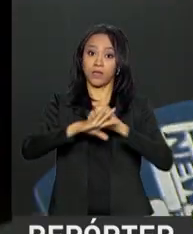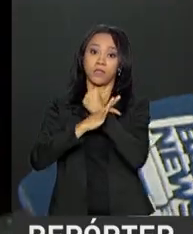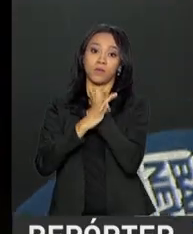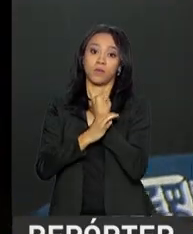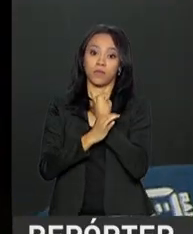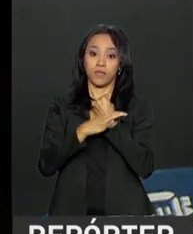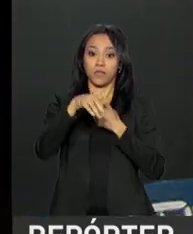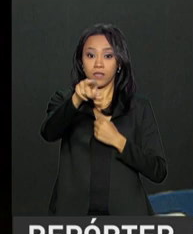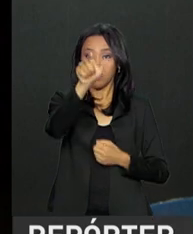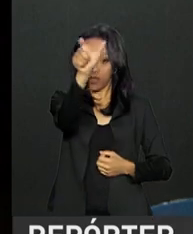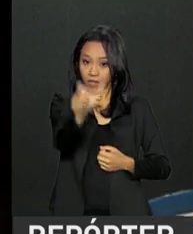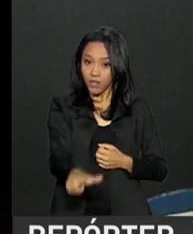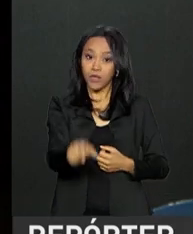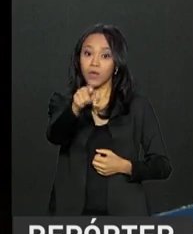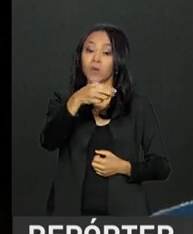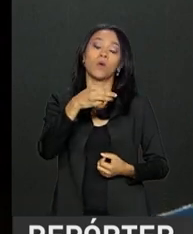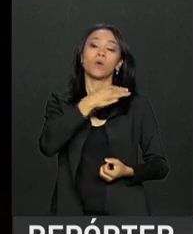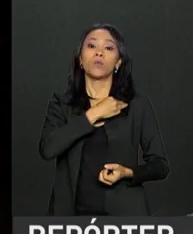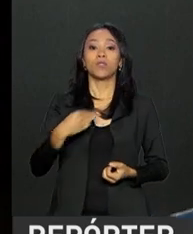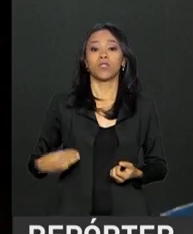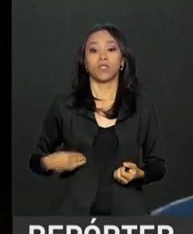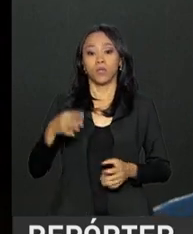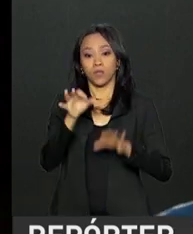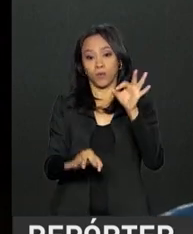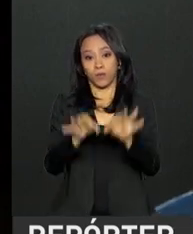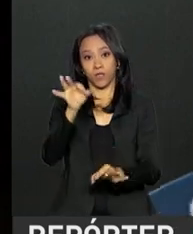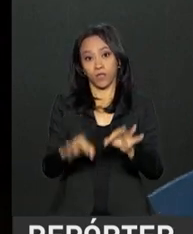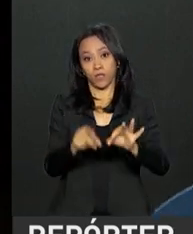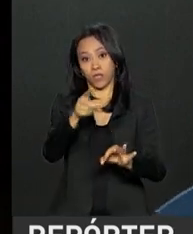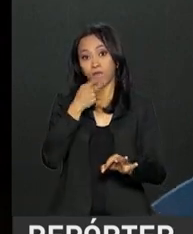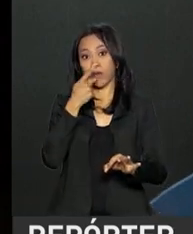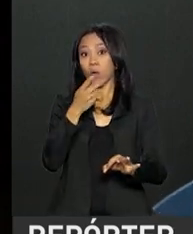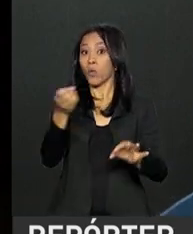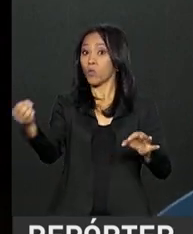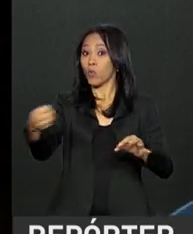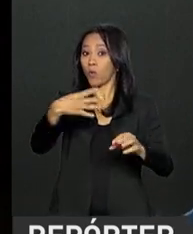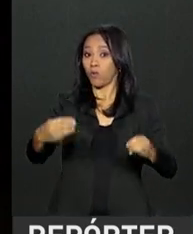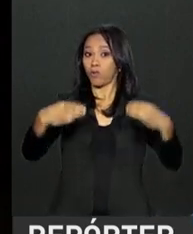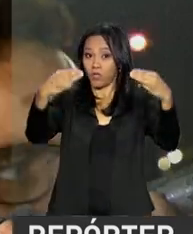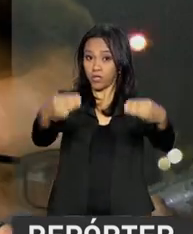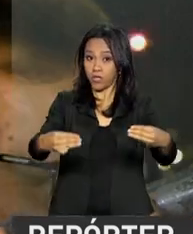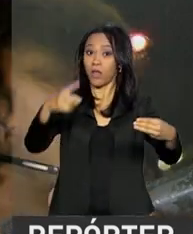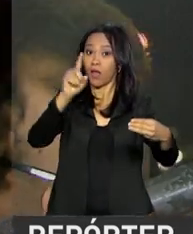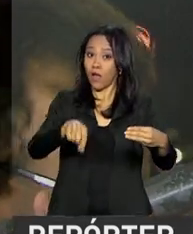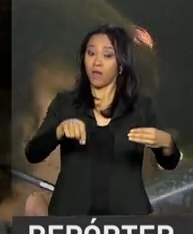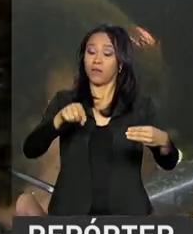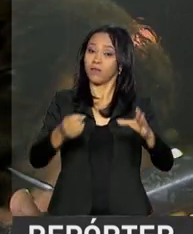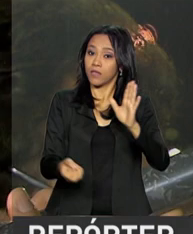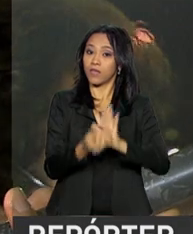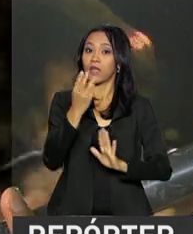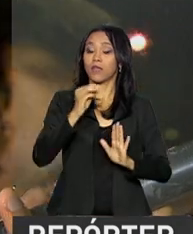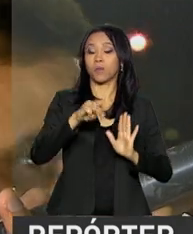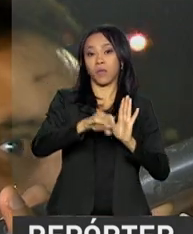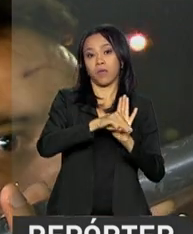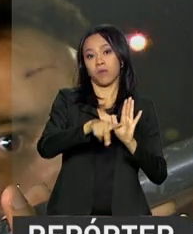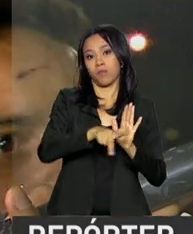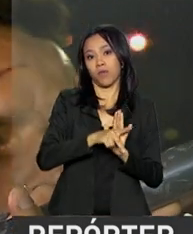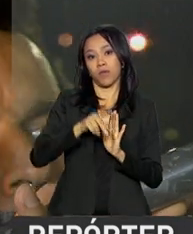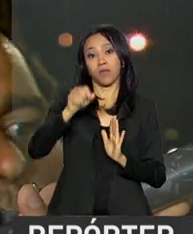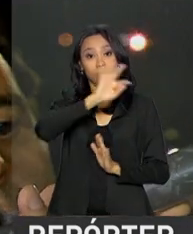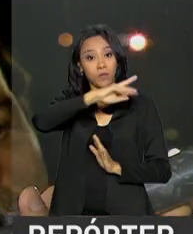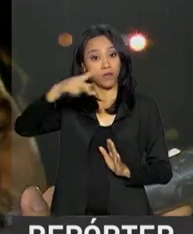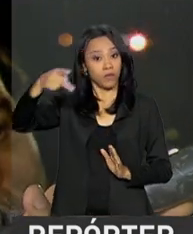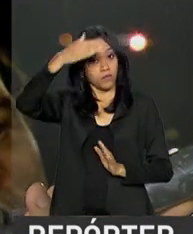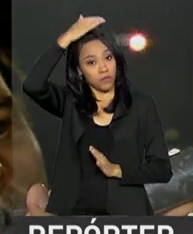segundo o ministro da justiça torquato jardim o novo ministério será criada a partir de uma medida provisória assinada por michel temer nesta